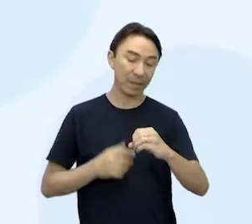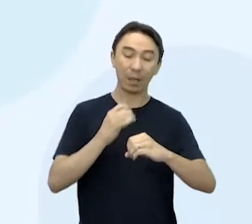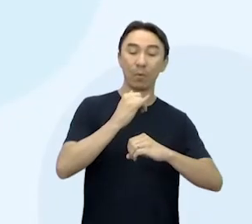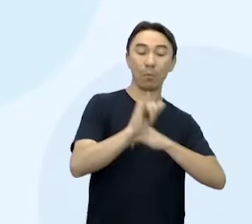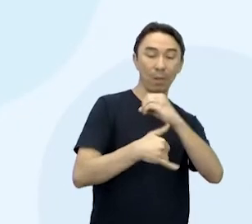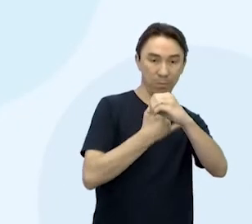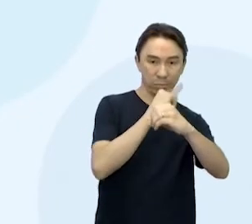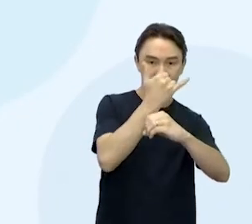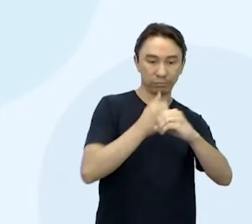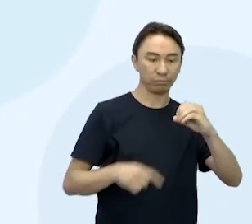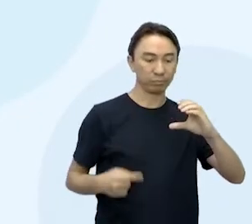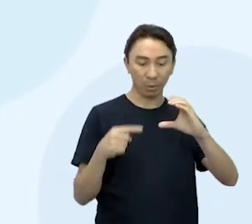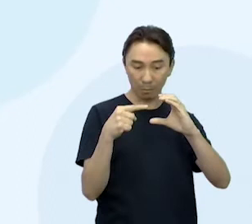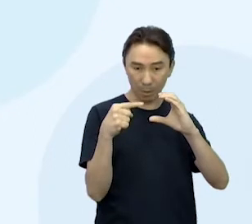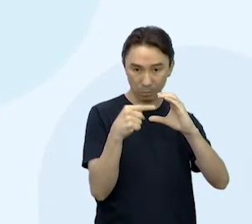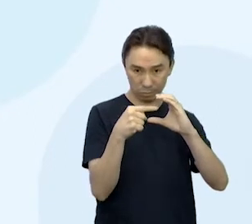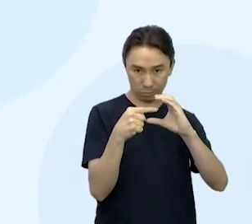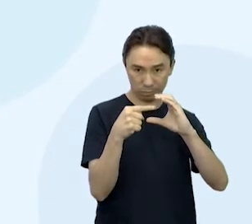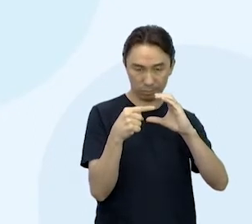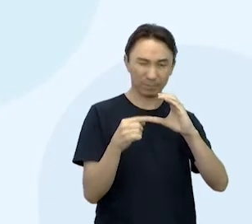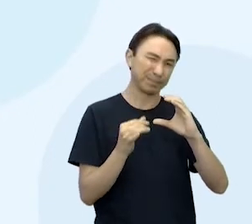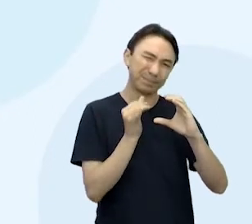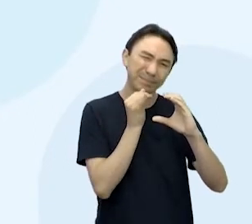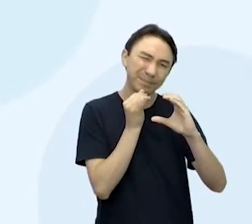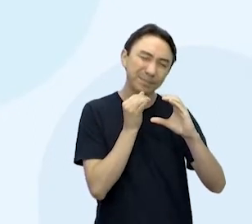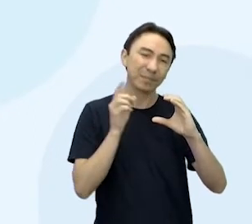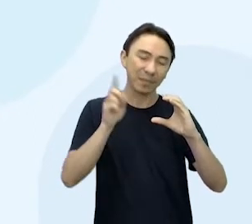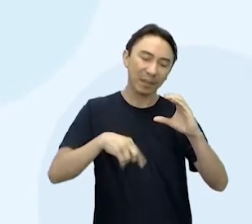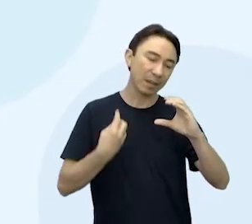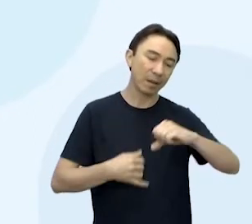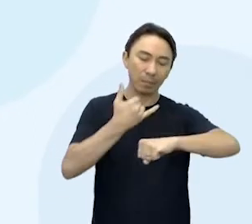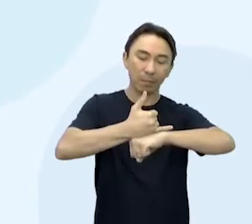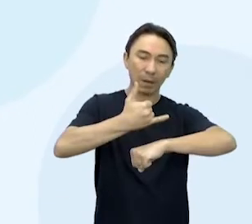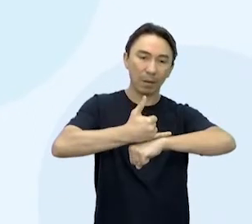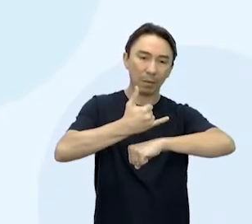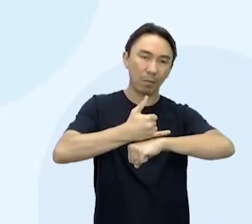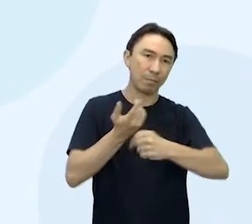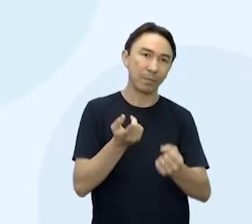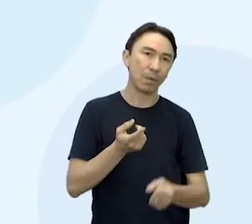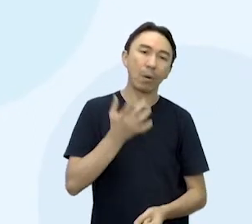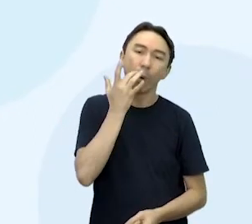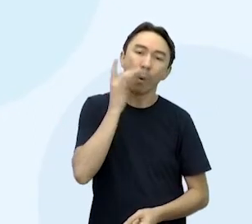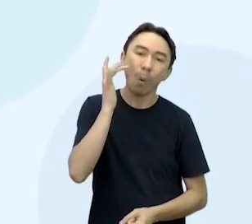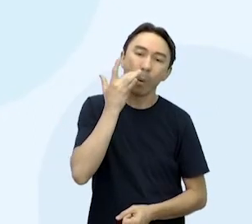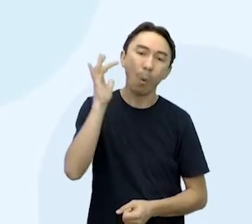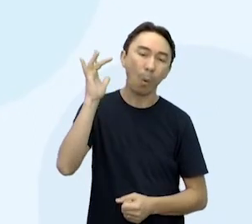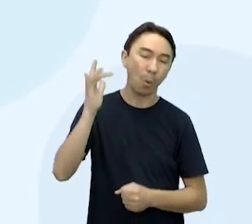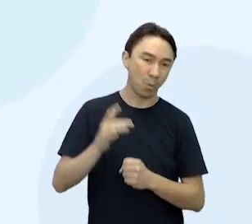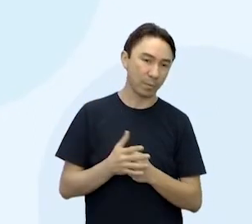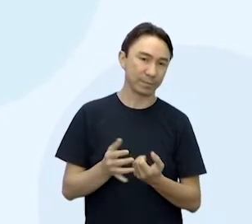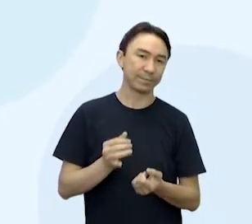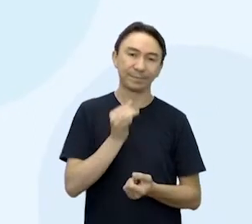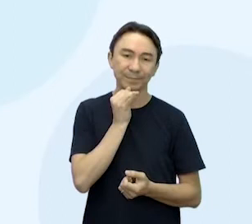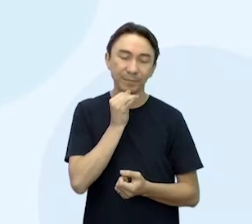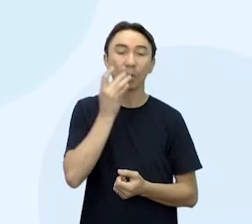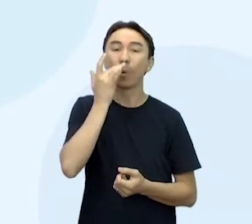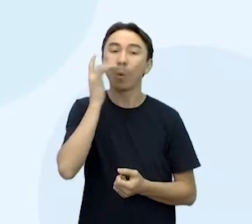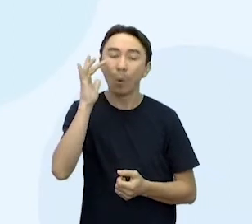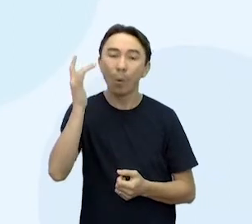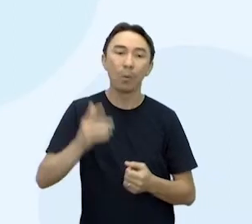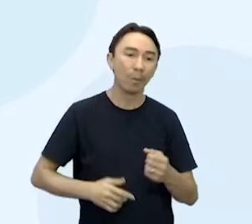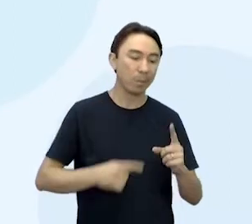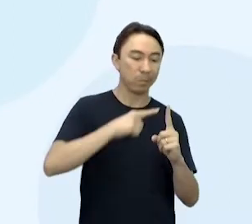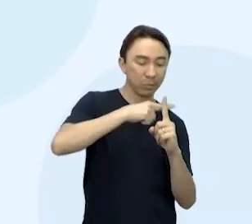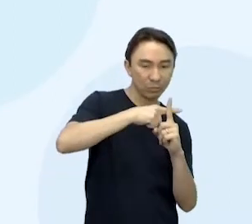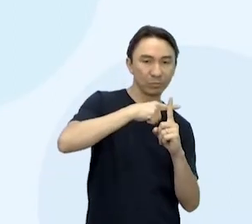vamos pensar que isso aqui seja uma barra de ouro, tá? Então, eu tenho um núcleo do átomo de ouro positivo e um